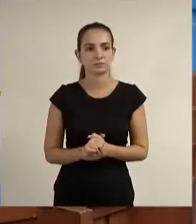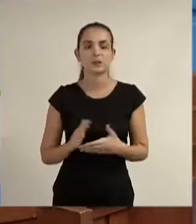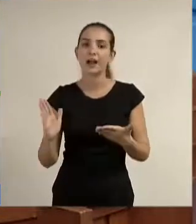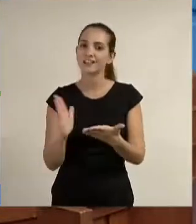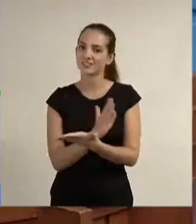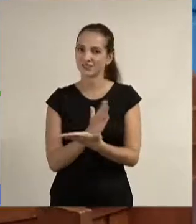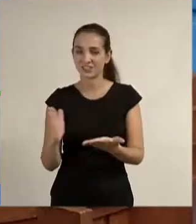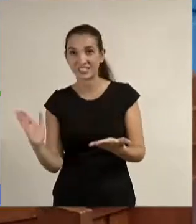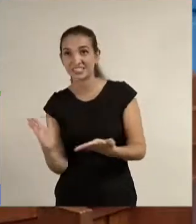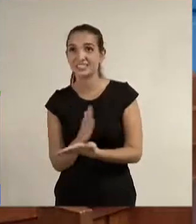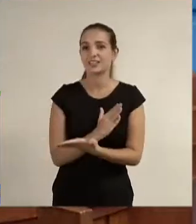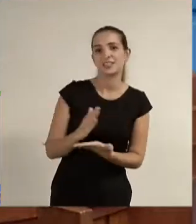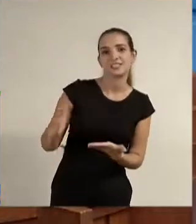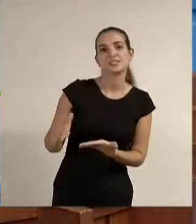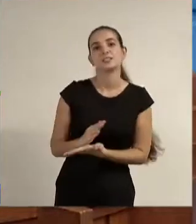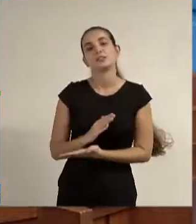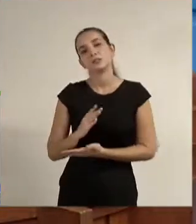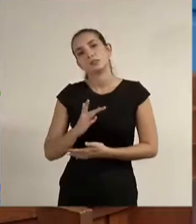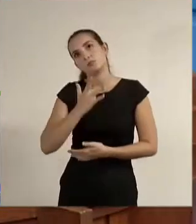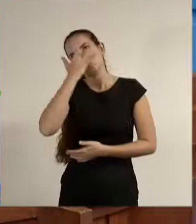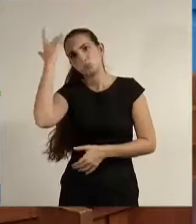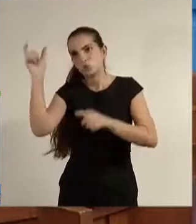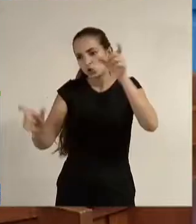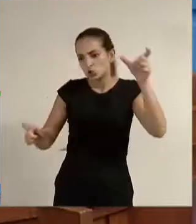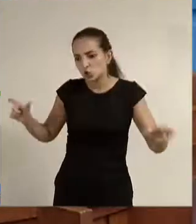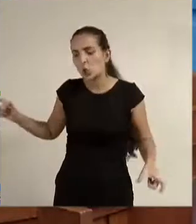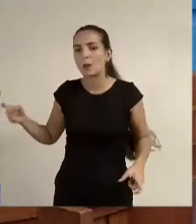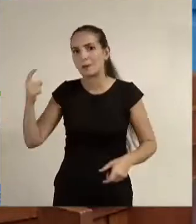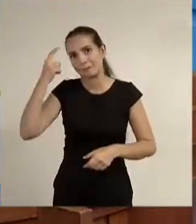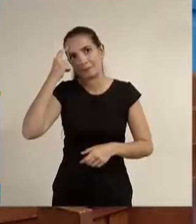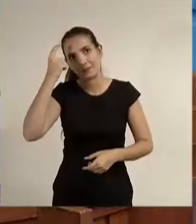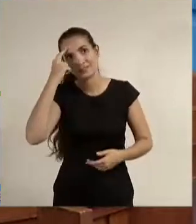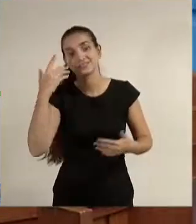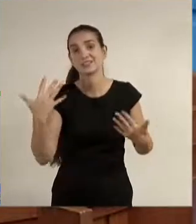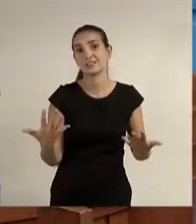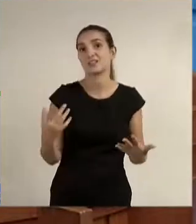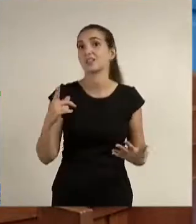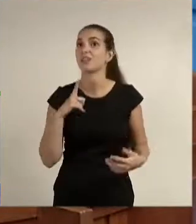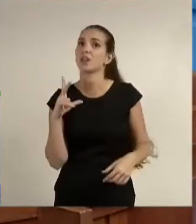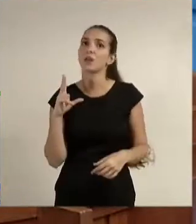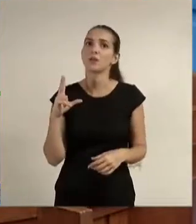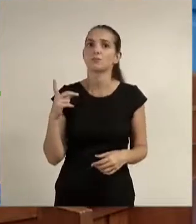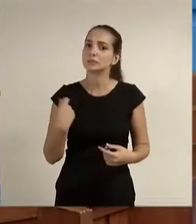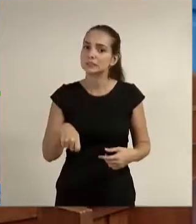vezes as pessoas podem dizer, bom, tem que cuidar de assuntos,